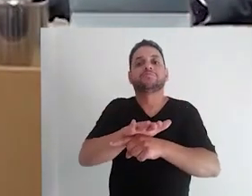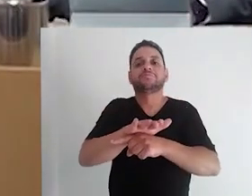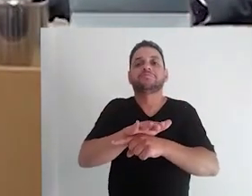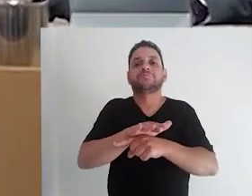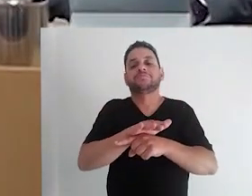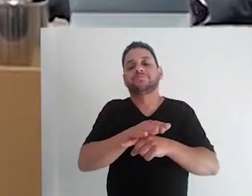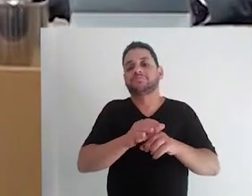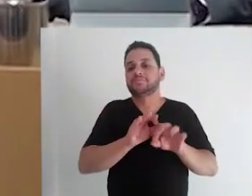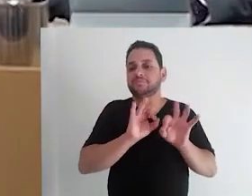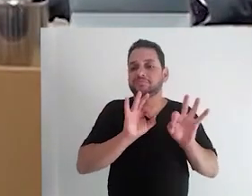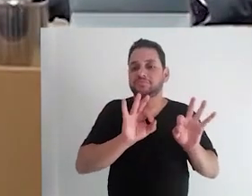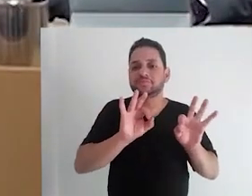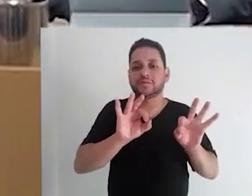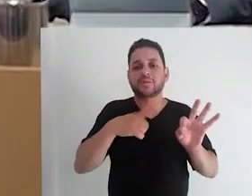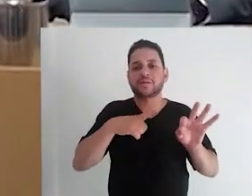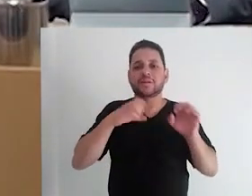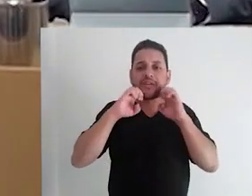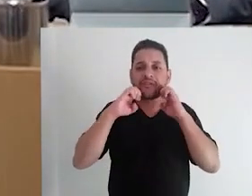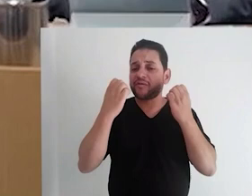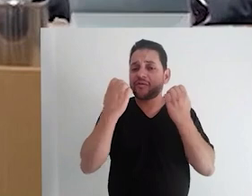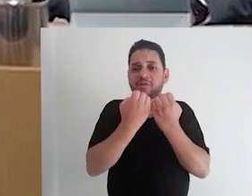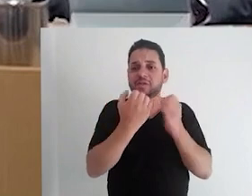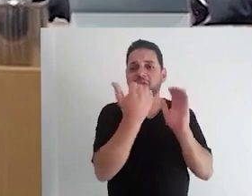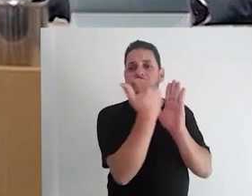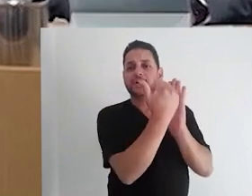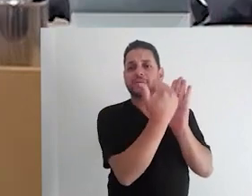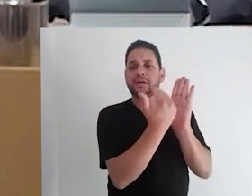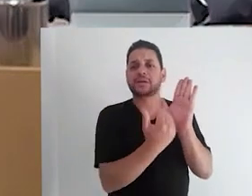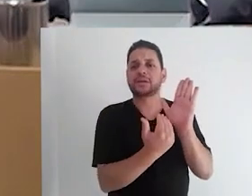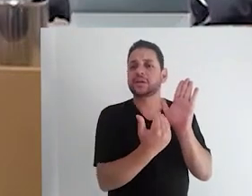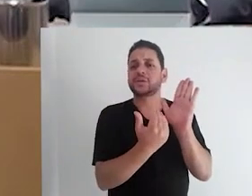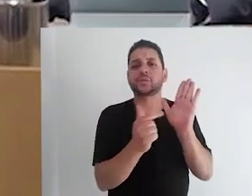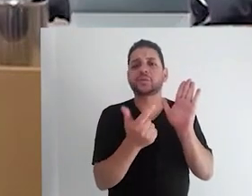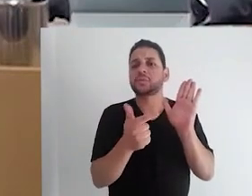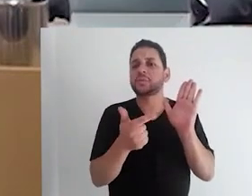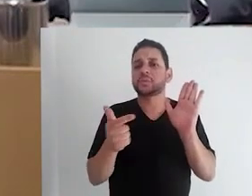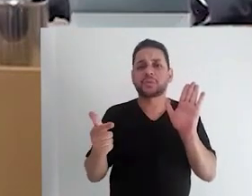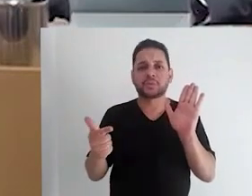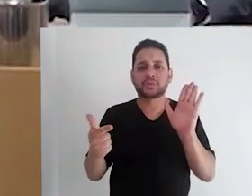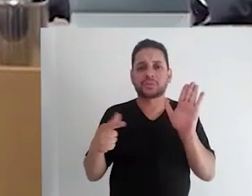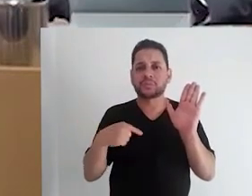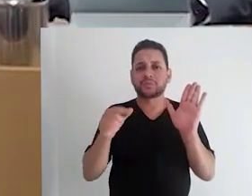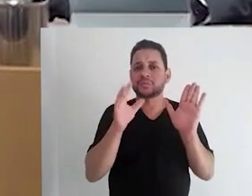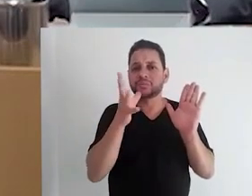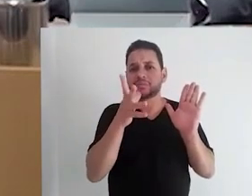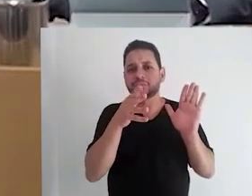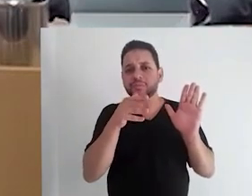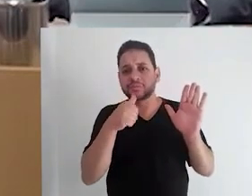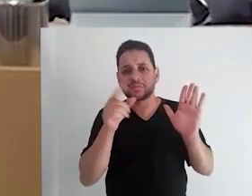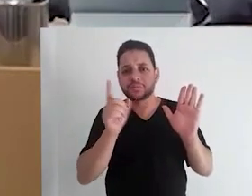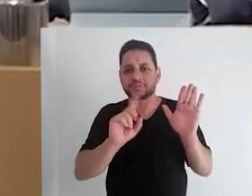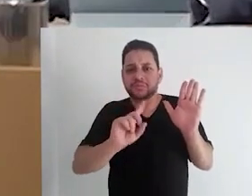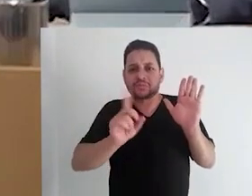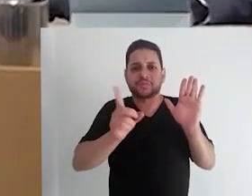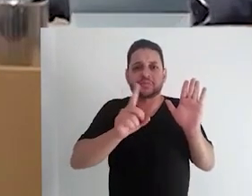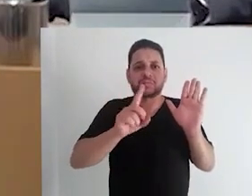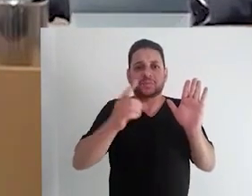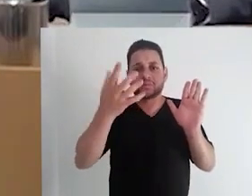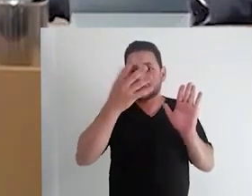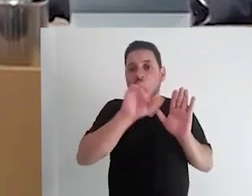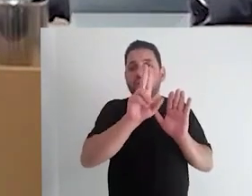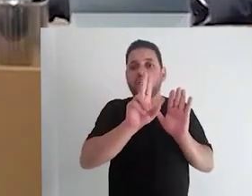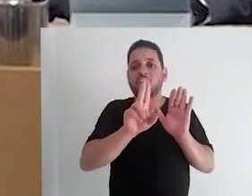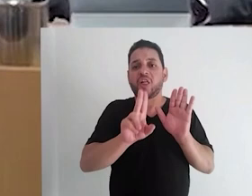que não havia programação, né? Aqui eu não vou me demorar no nome de todos, eu posso esquecer